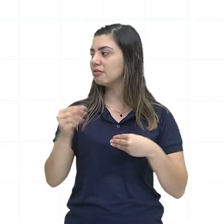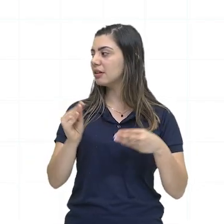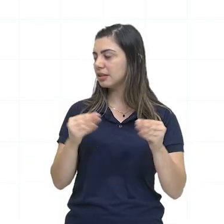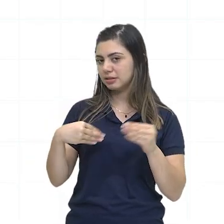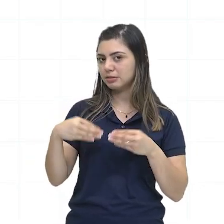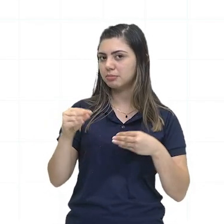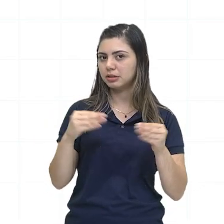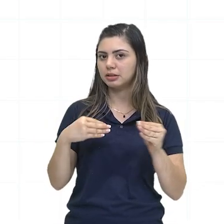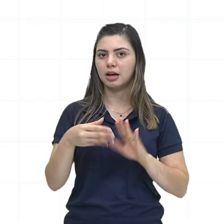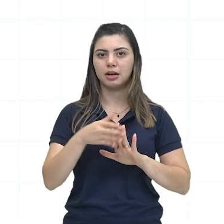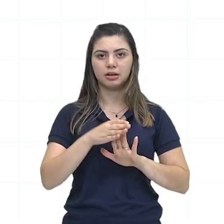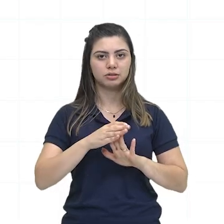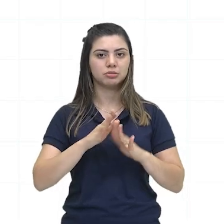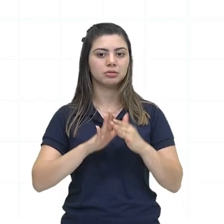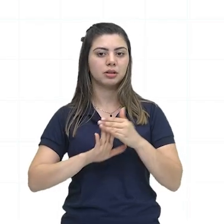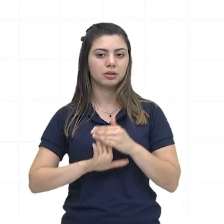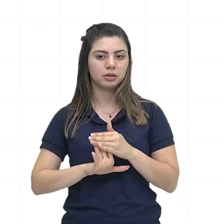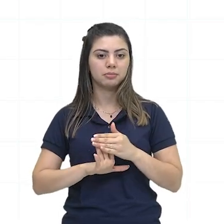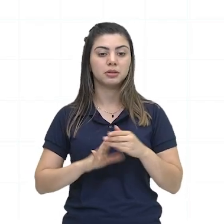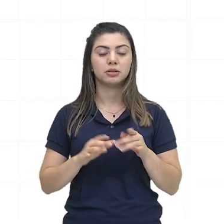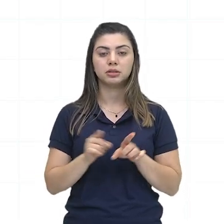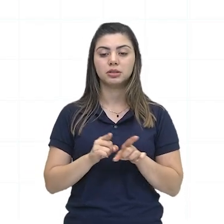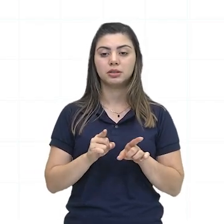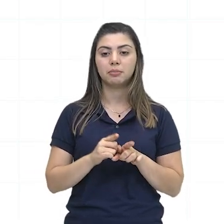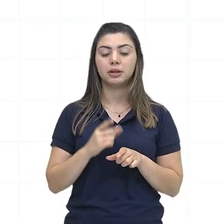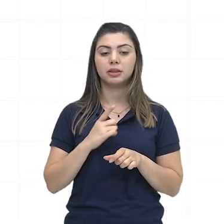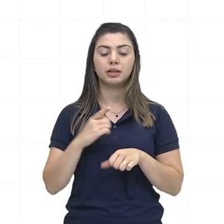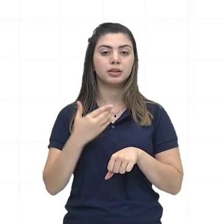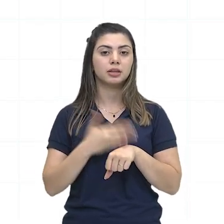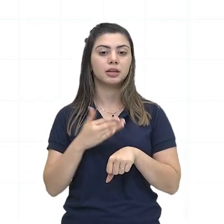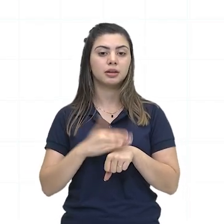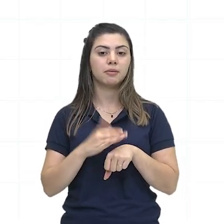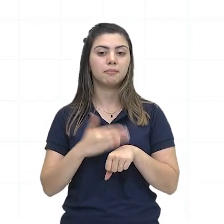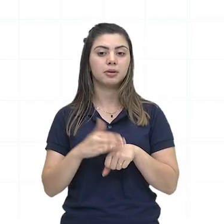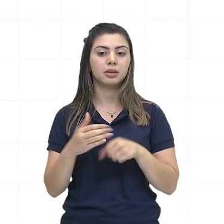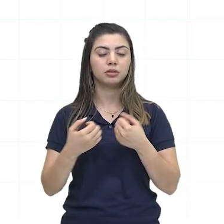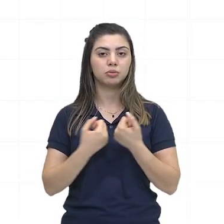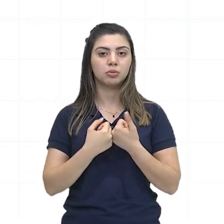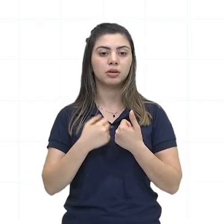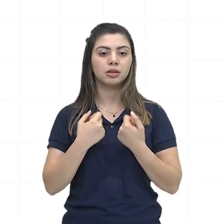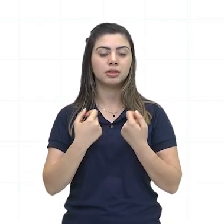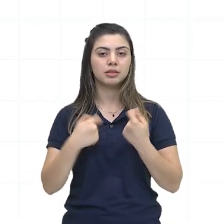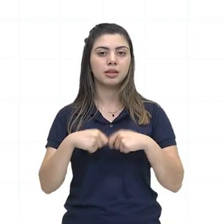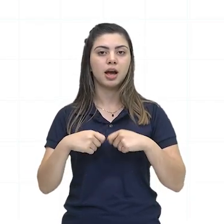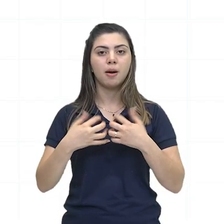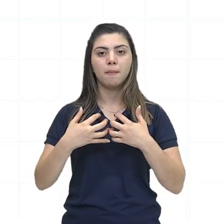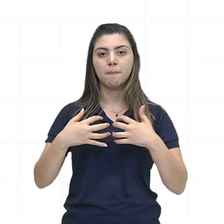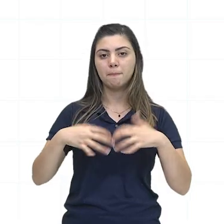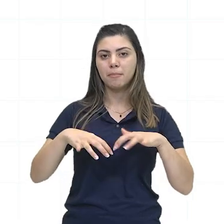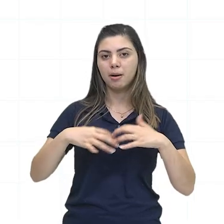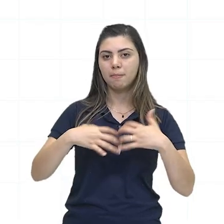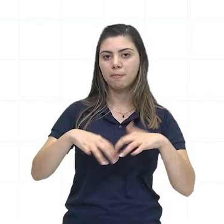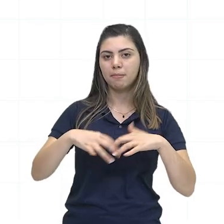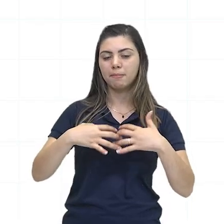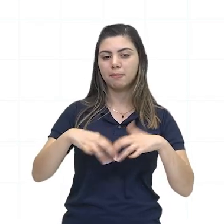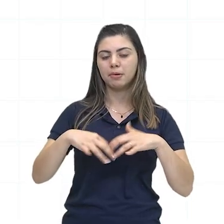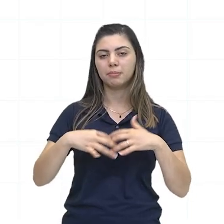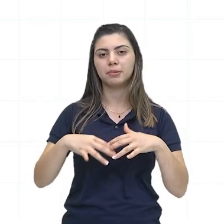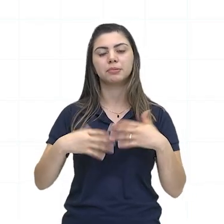os alongamentos, e exercícios de coordenação motora. E aí nós temos umas